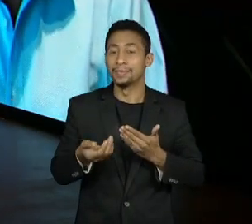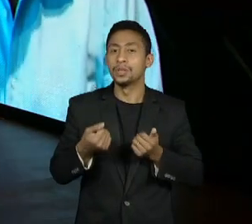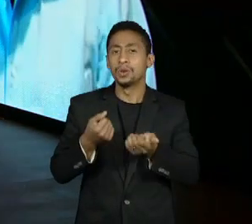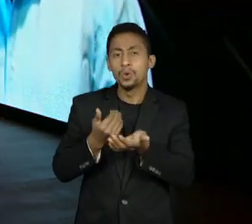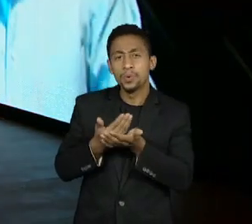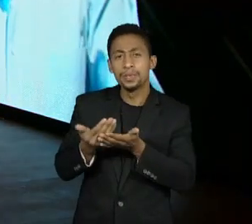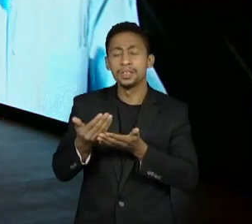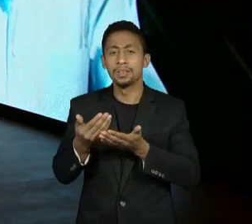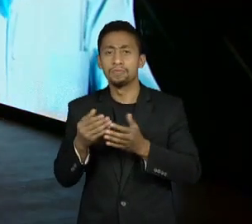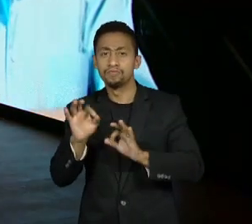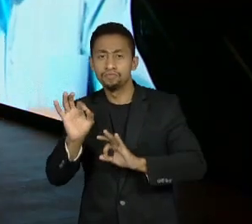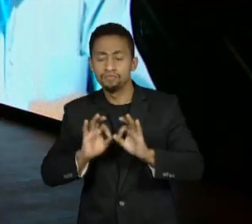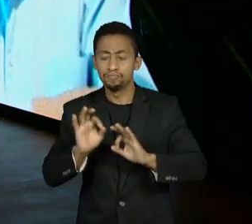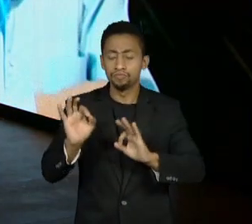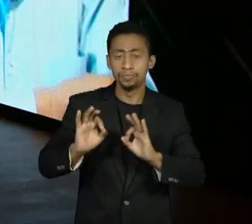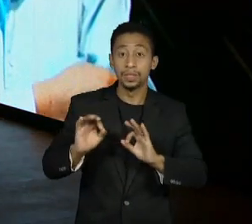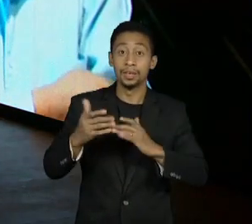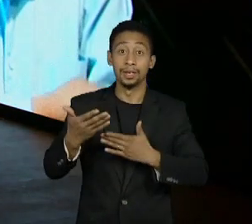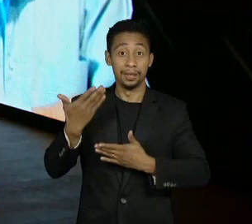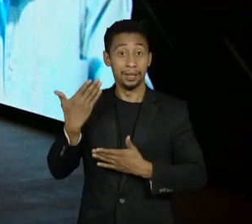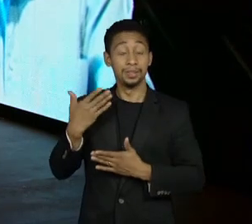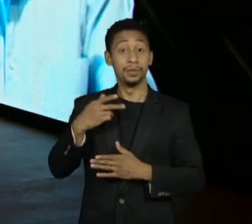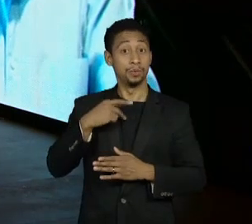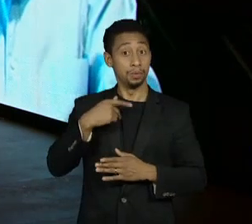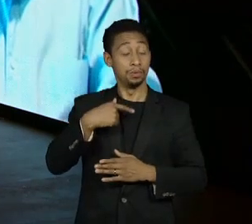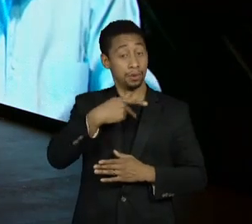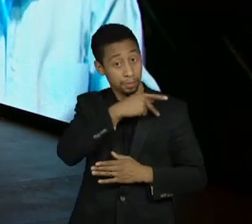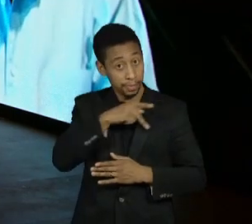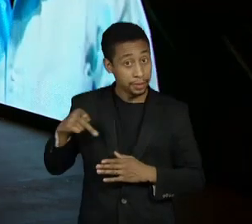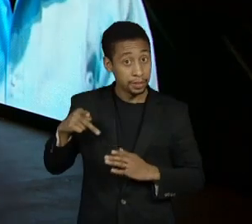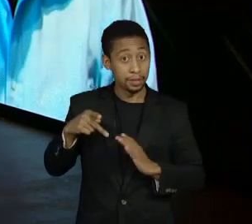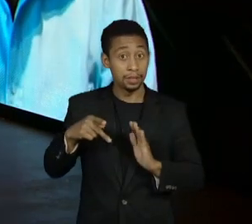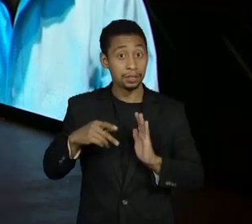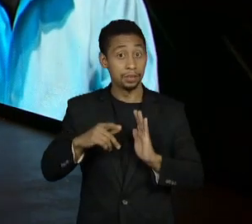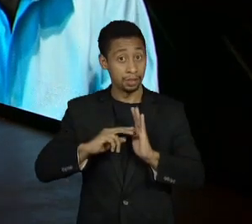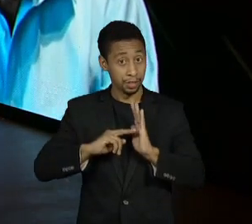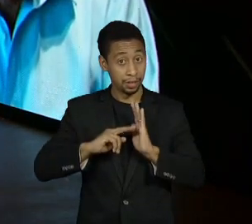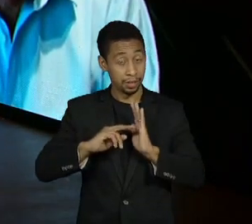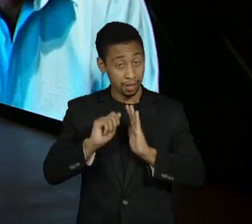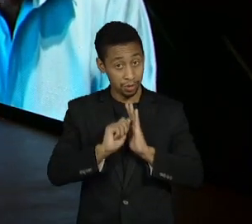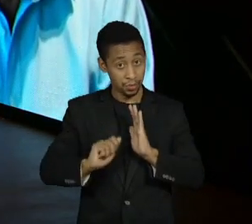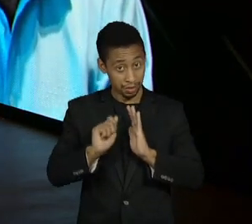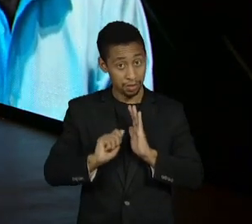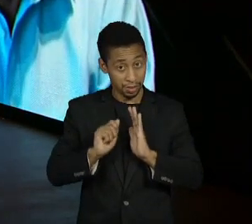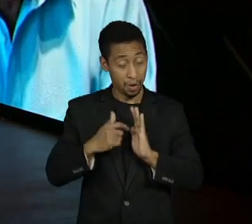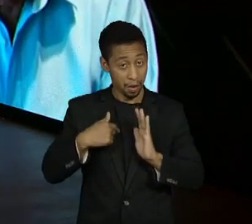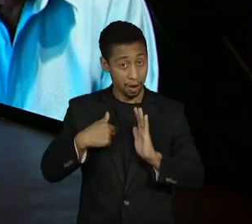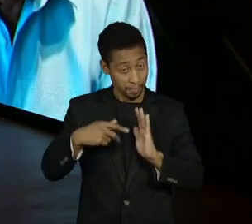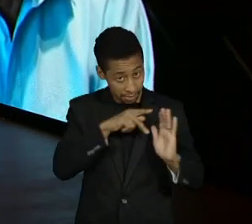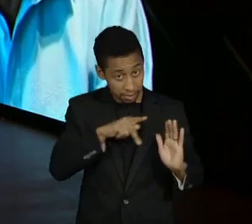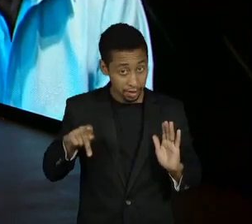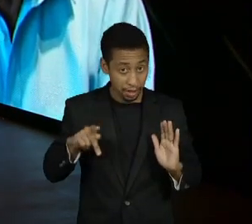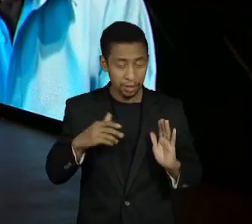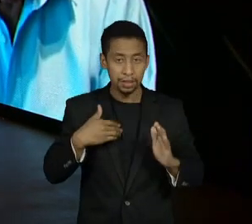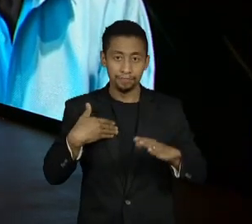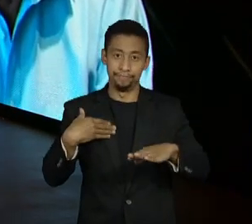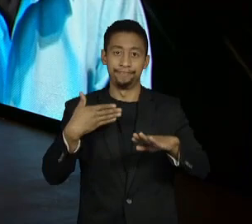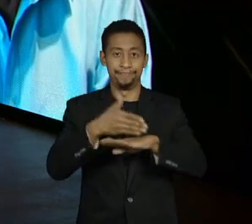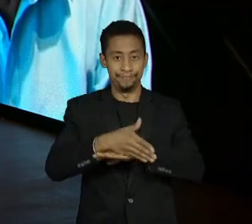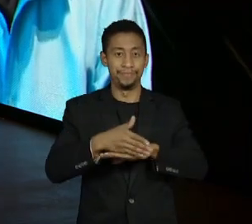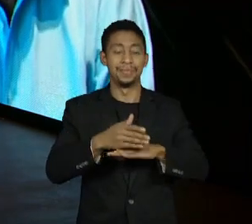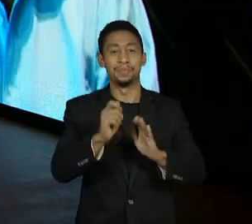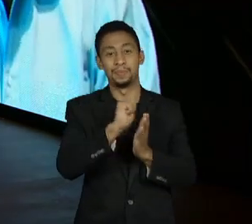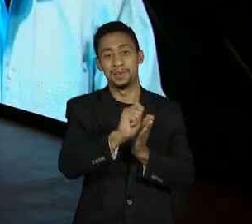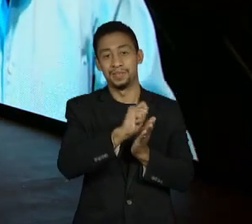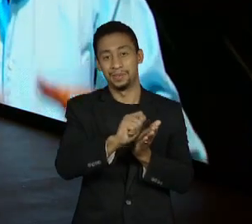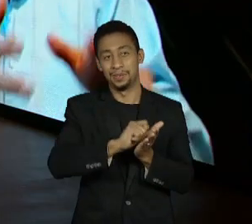tratar, e foi assim, eu era presidente da associação. Daí, quando eu cheguei um dia na redação da Folha, me fui chamado pelo